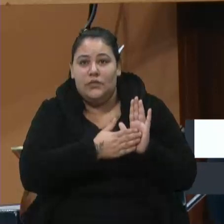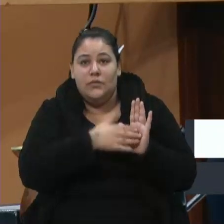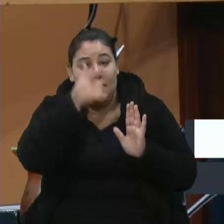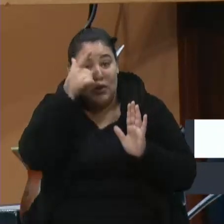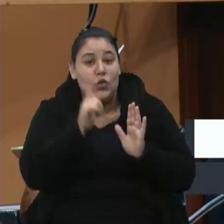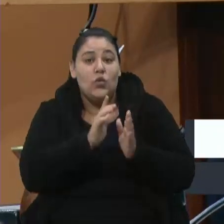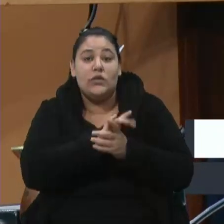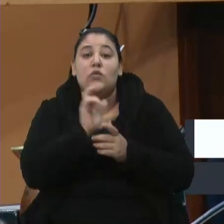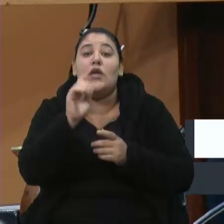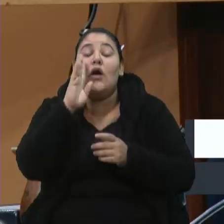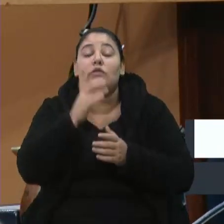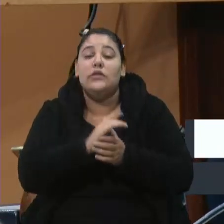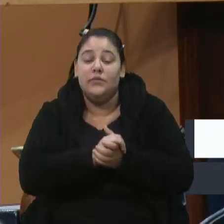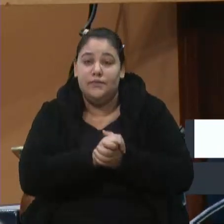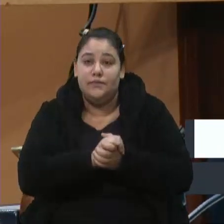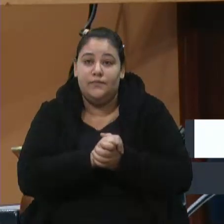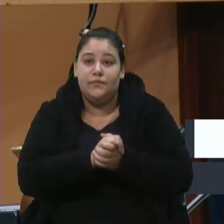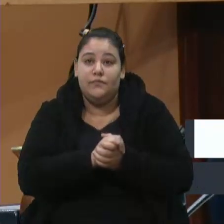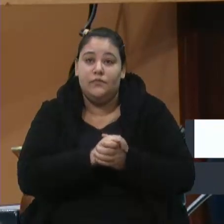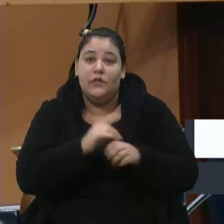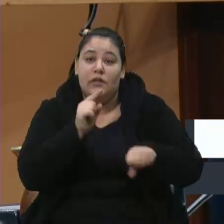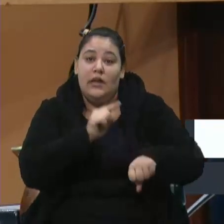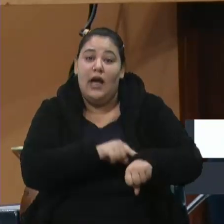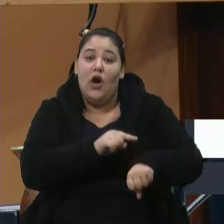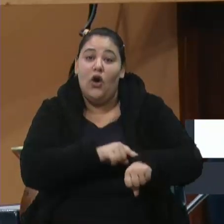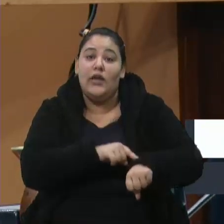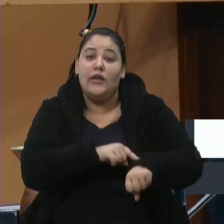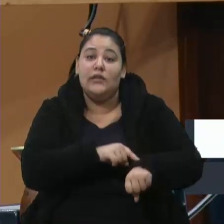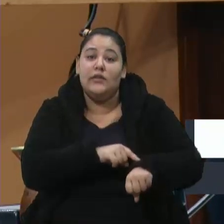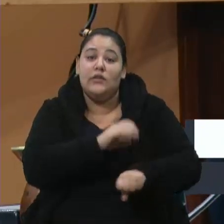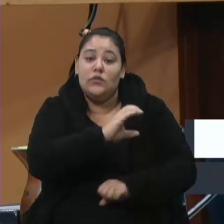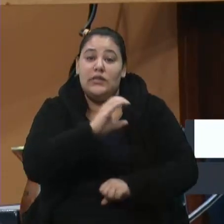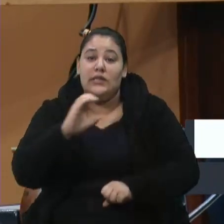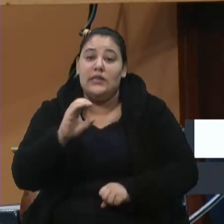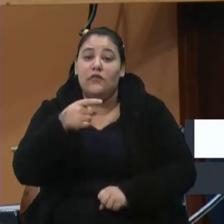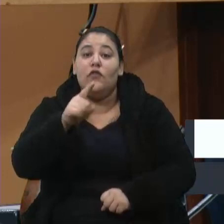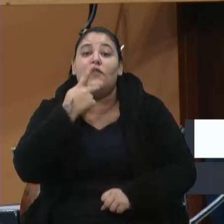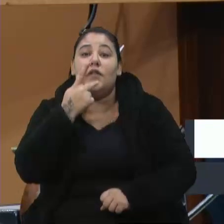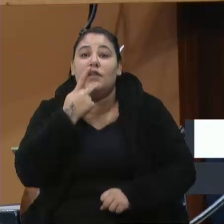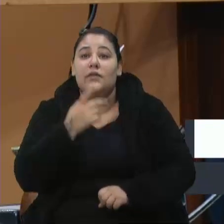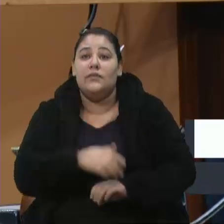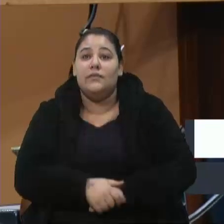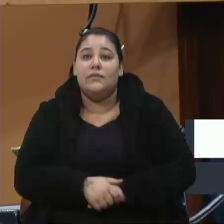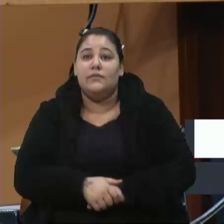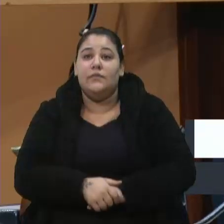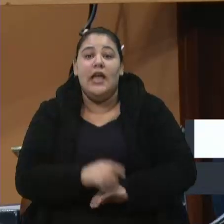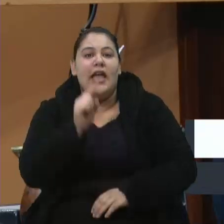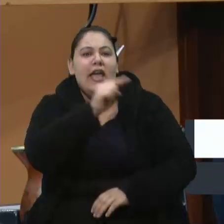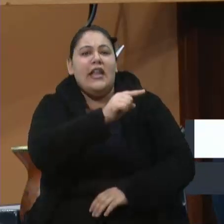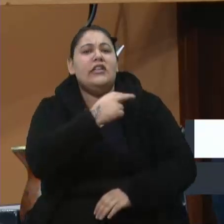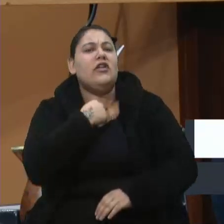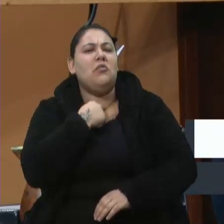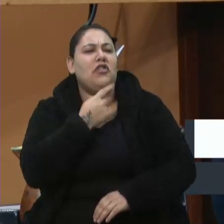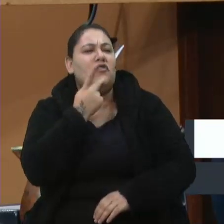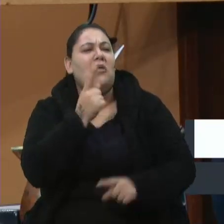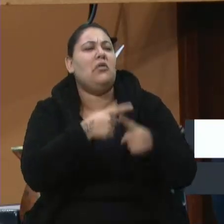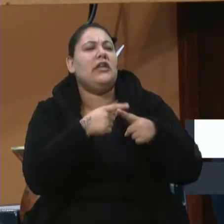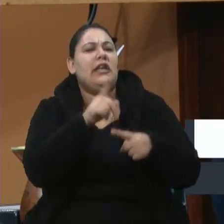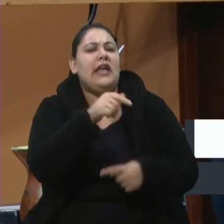que aconteceu? Na hora que um CC foi falar, foi dito assim, ele não pode falar porque ele é CC.